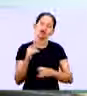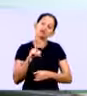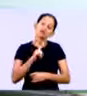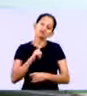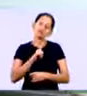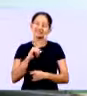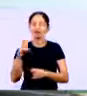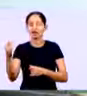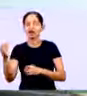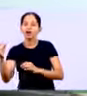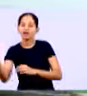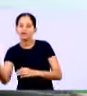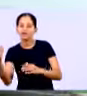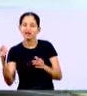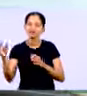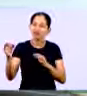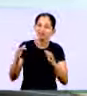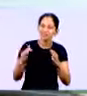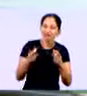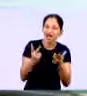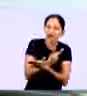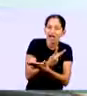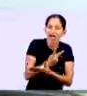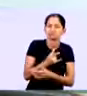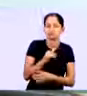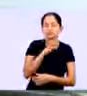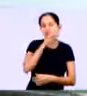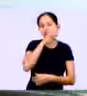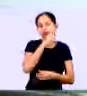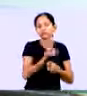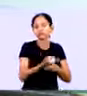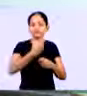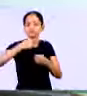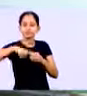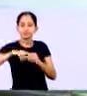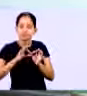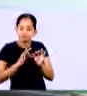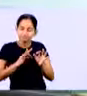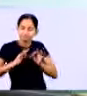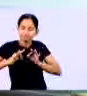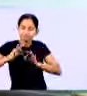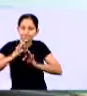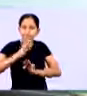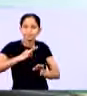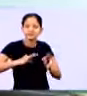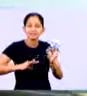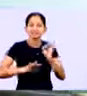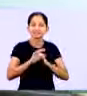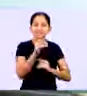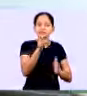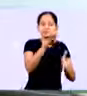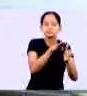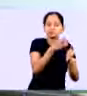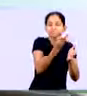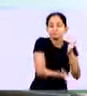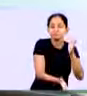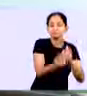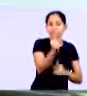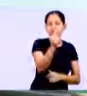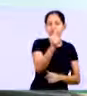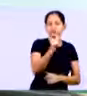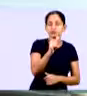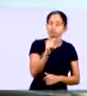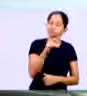se precisam de correções. Se precisar de correções, você já sabe que você tem que fazer as correções e faz as correções antes que o dano se torne maior. Então, é isso que